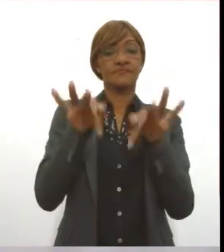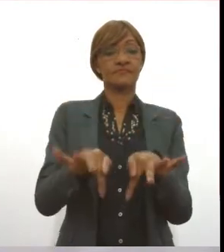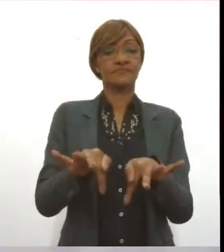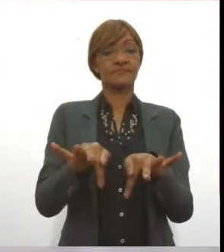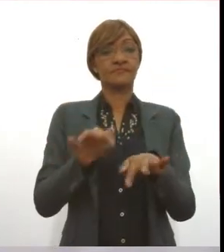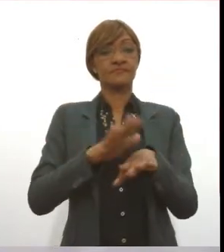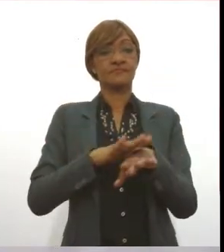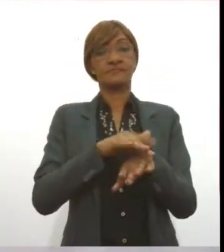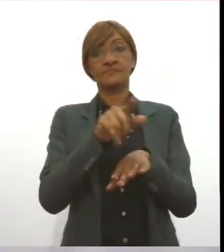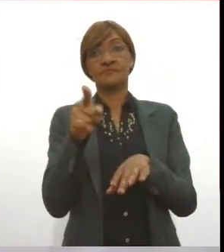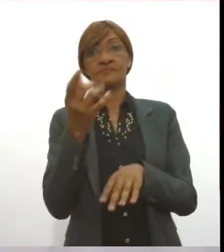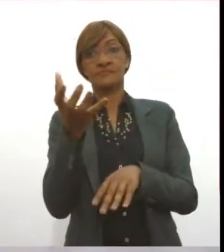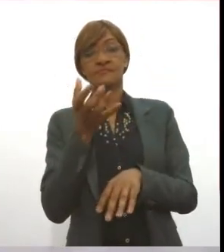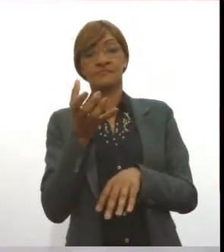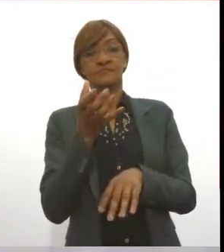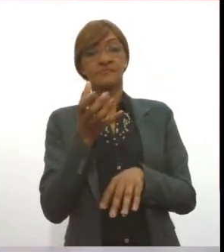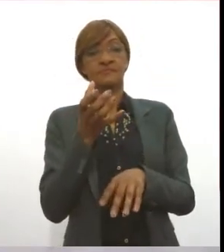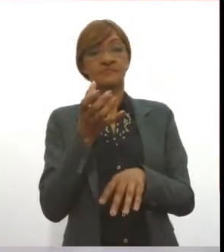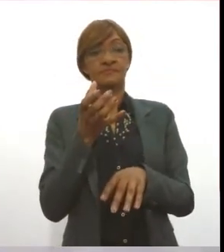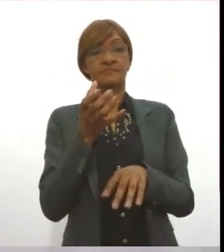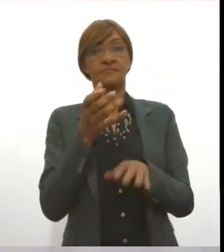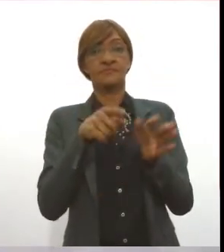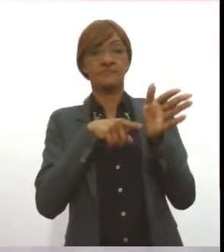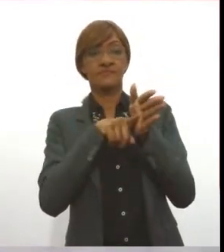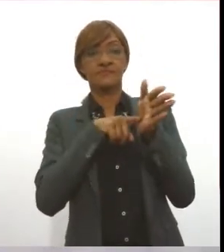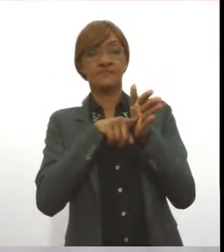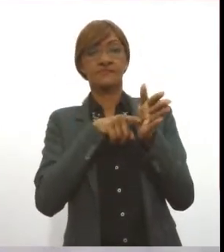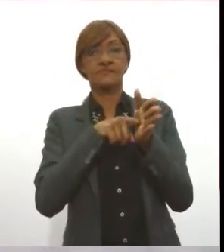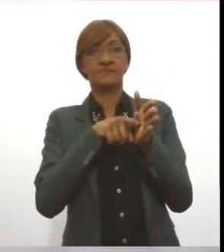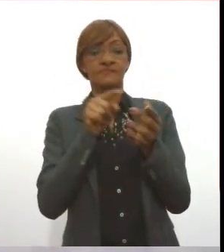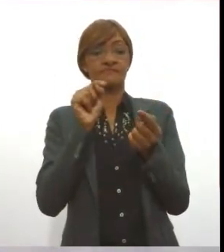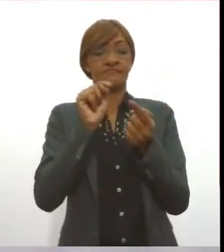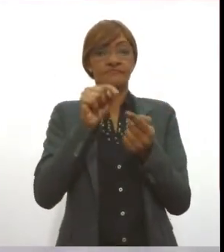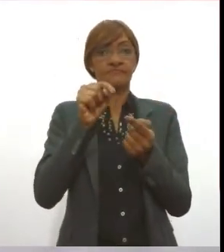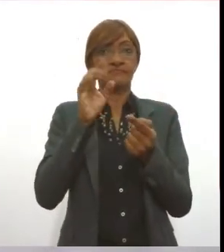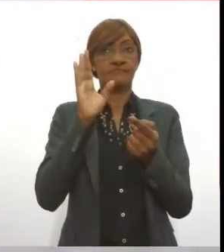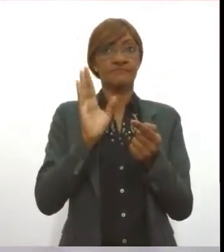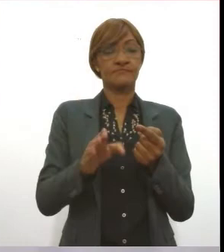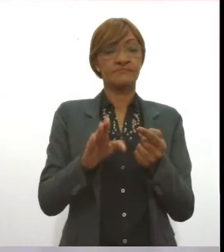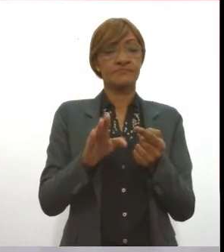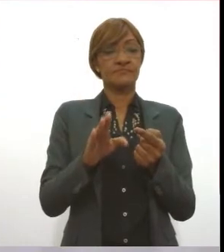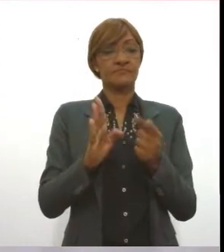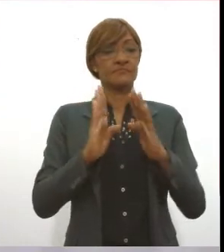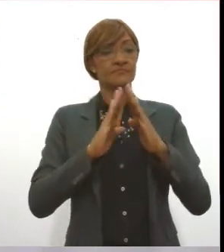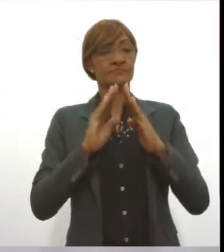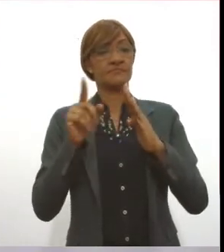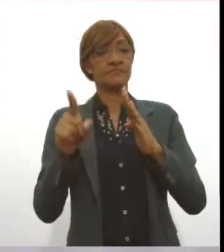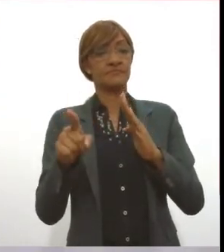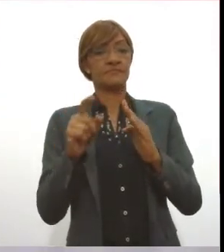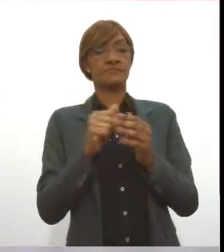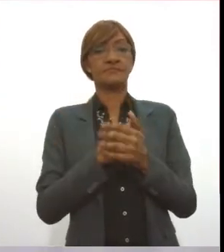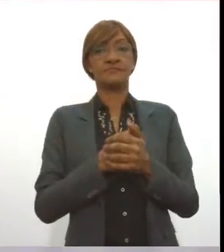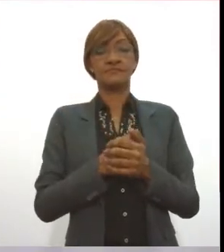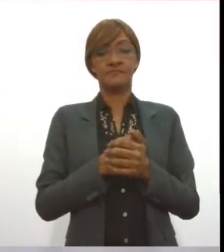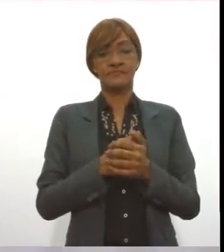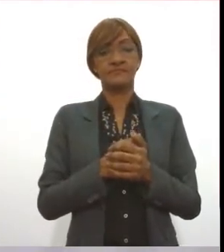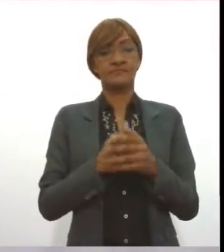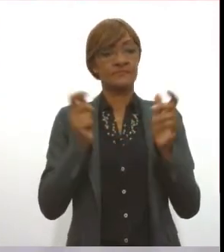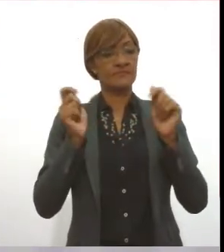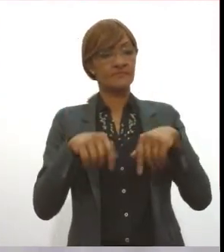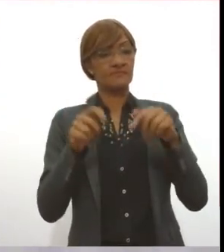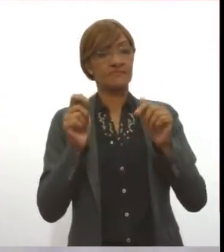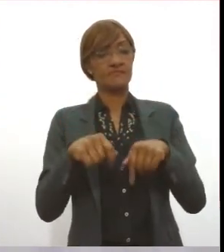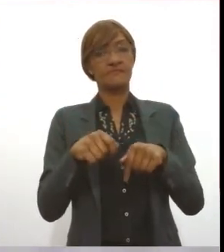levar o teste da HIV para casa, para fazer em casa, é o autoteste, a gente vai disponibilizar para as